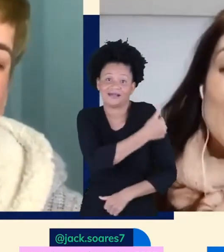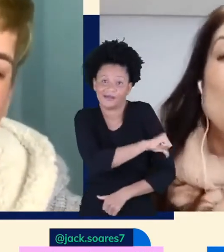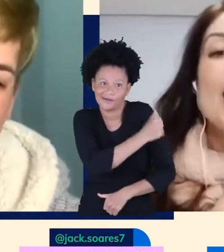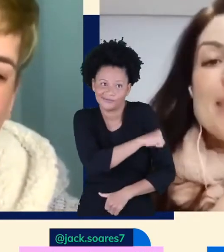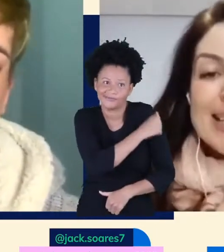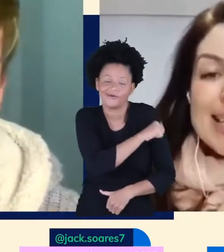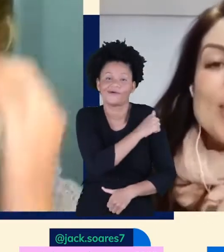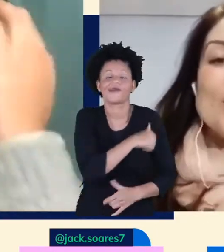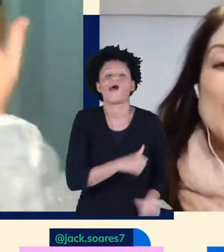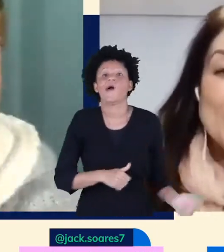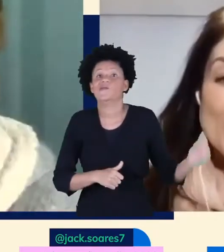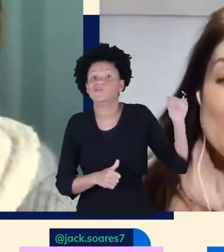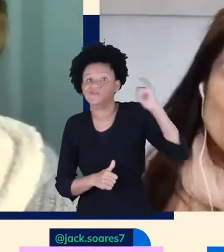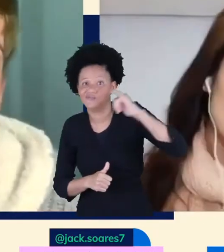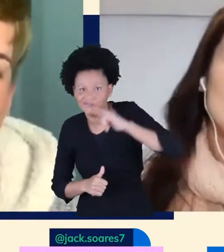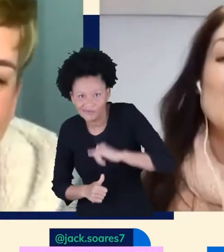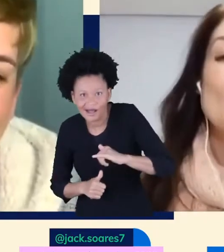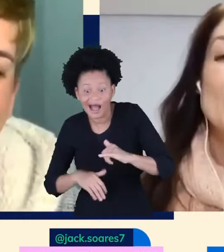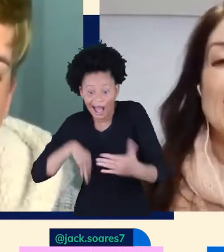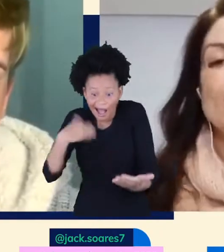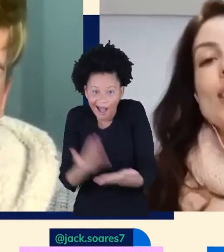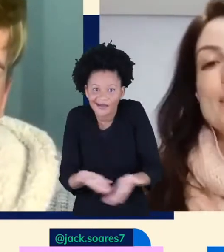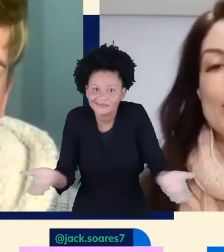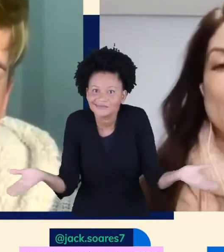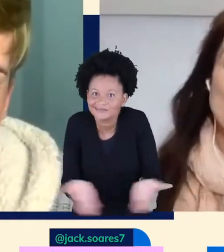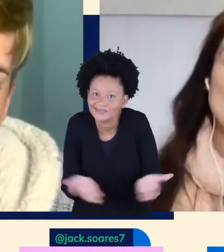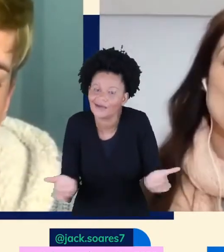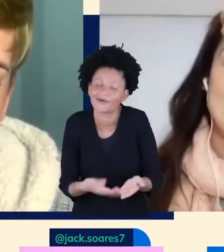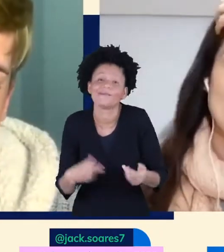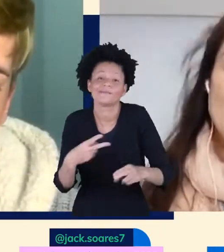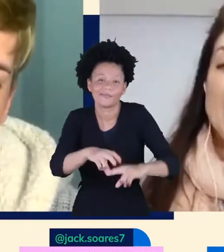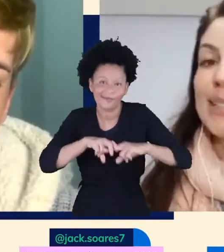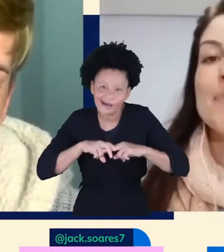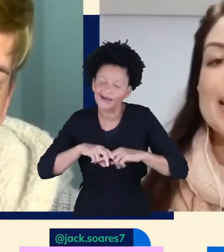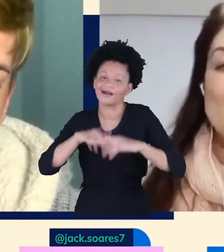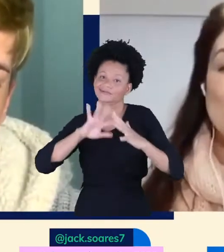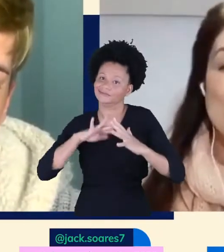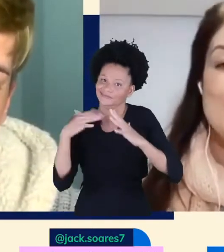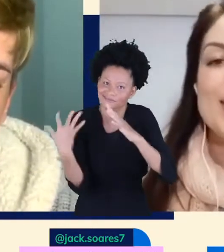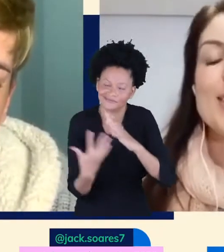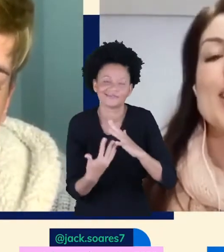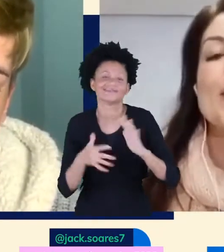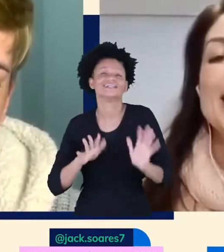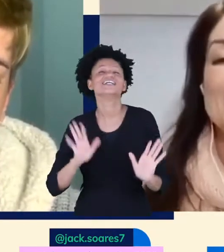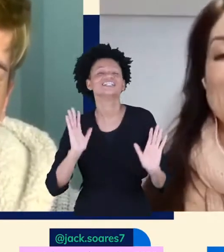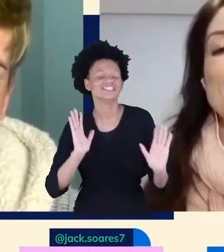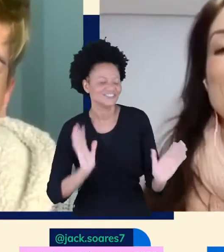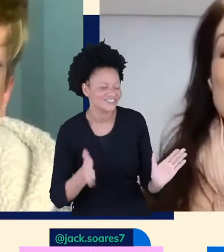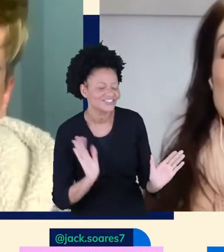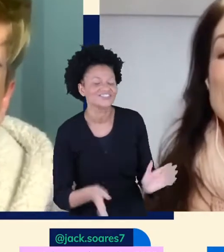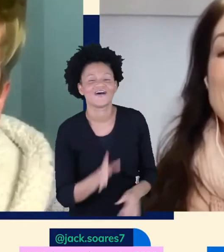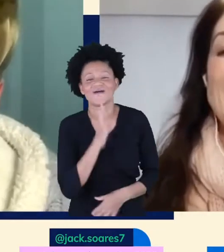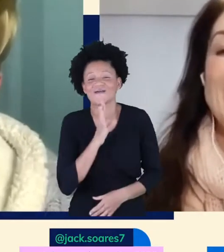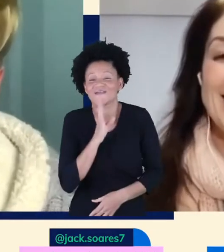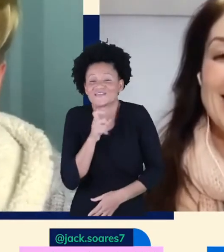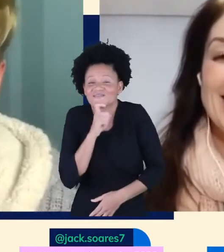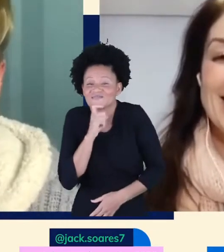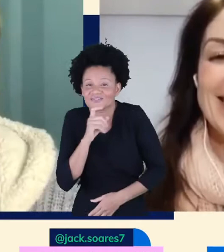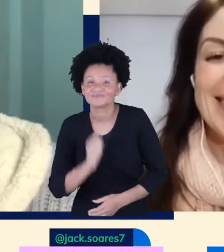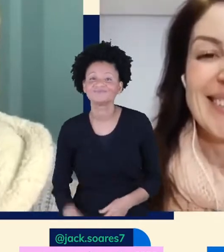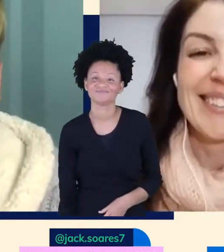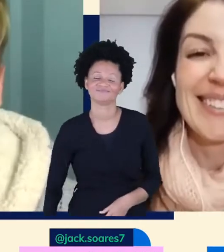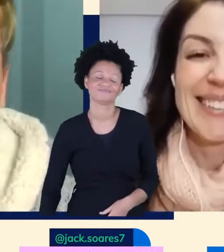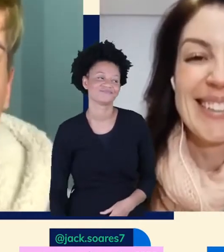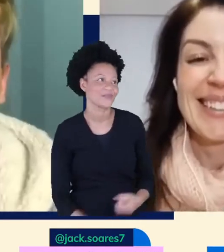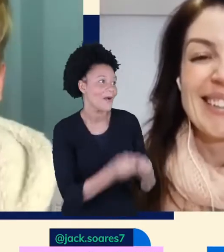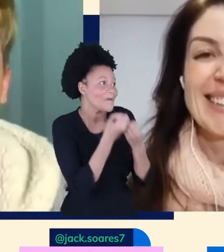março e nunca mais saí de Curitiba, porque ainda estou aqui em isolamento com os meus pais. Mas estamos passando um friozinho que eu já conheço aqui de Curitiba, né? Ainda